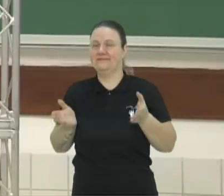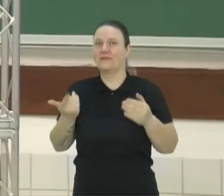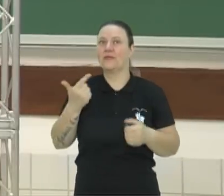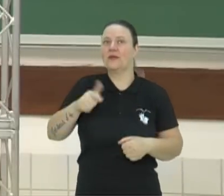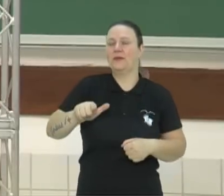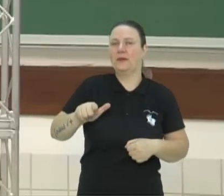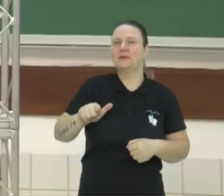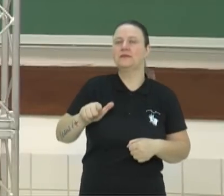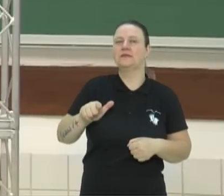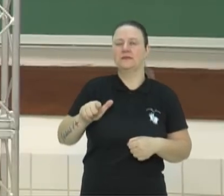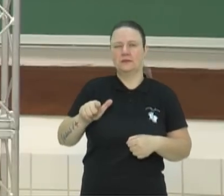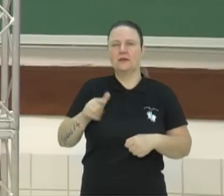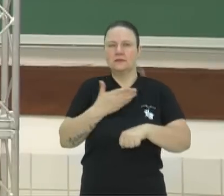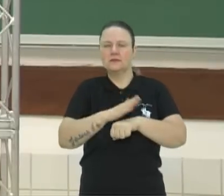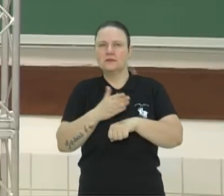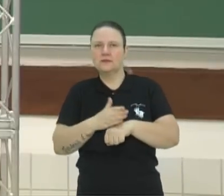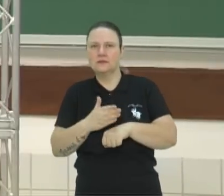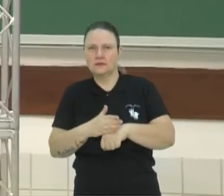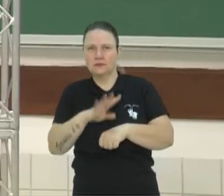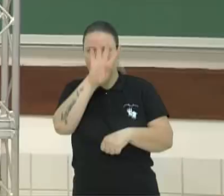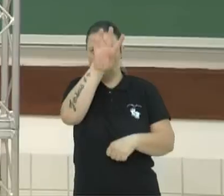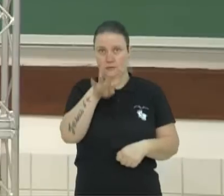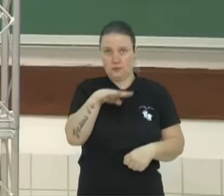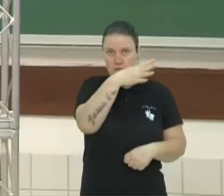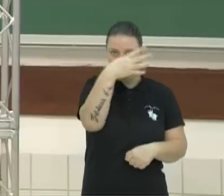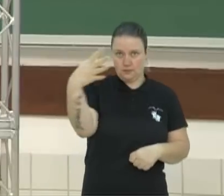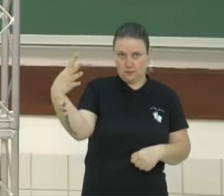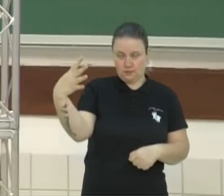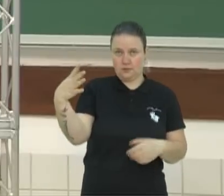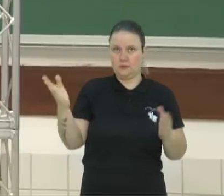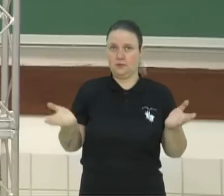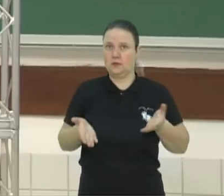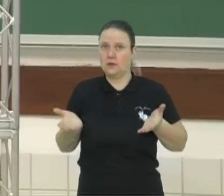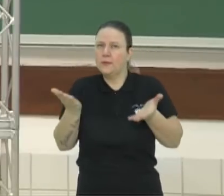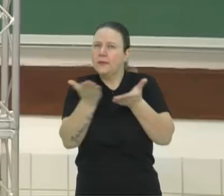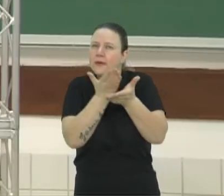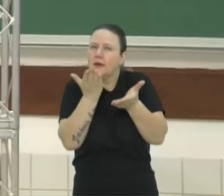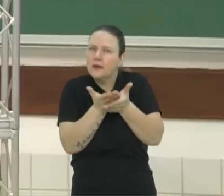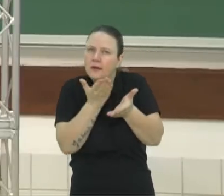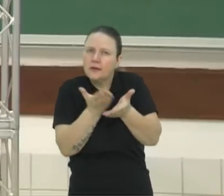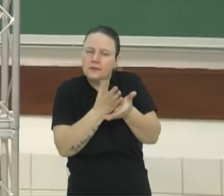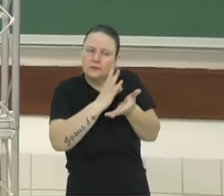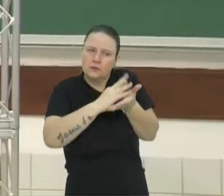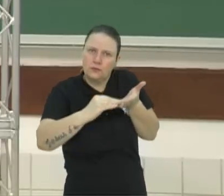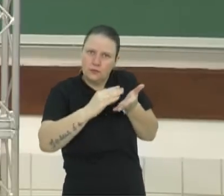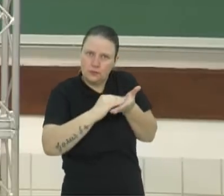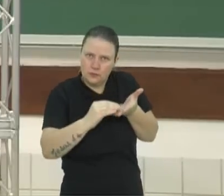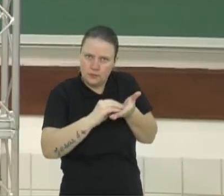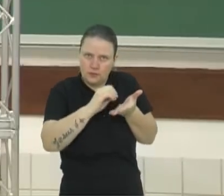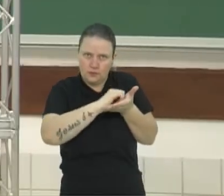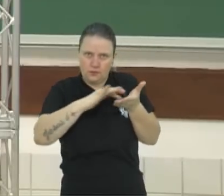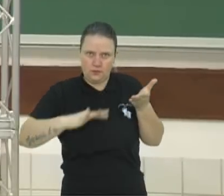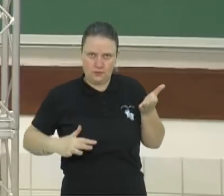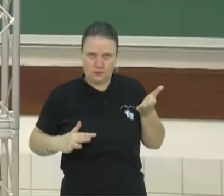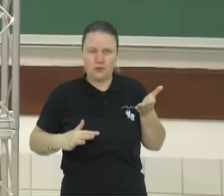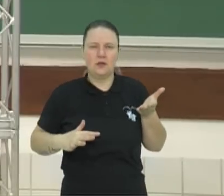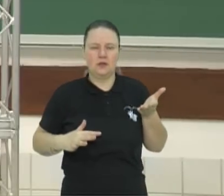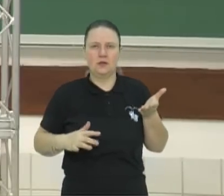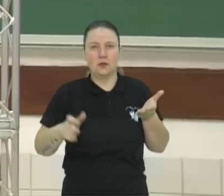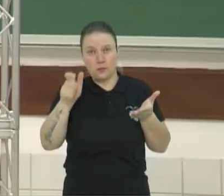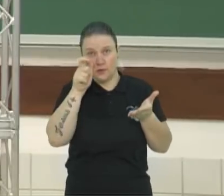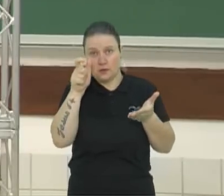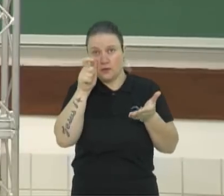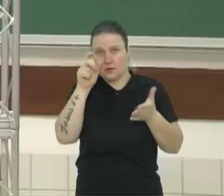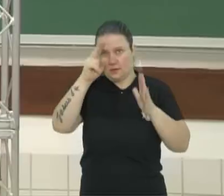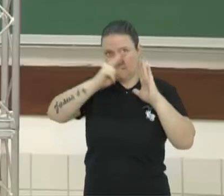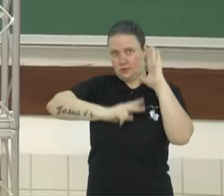um exercício aí sobre matrizes. Então pega o seu caderno, anota essa questão, né, e resolve aí. Acompanhe aqui